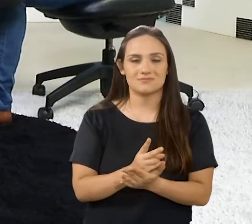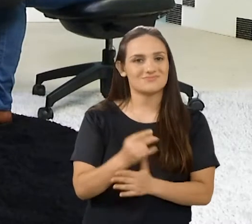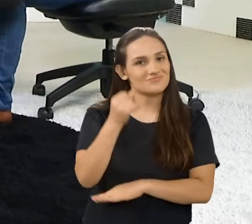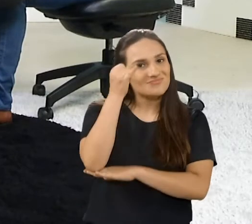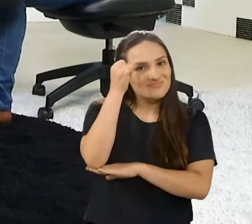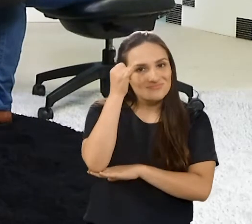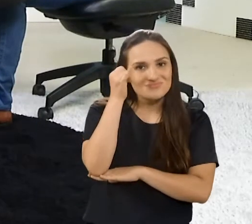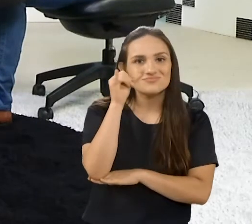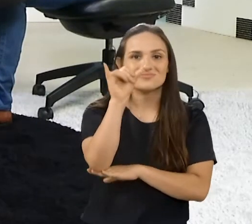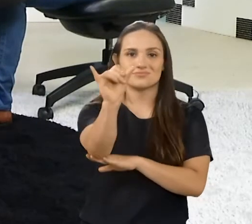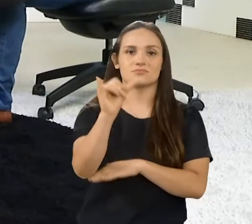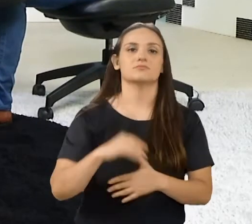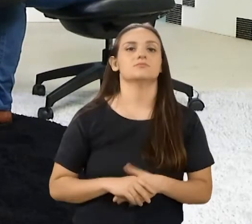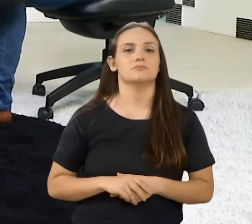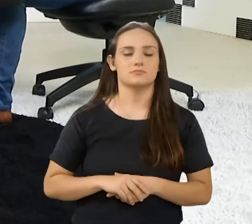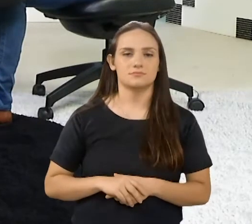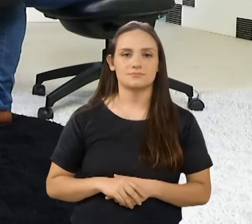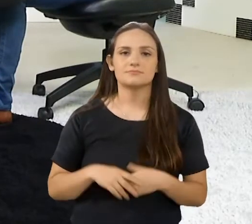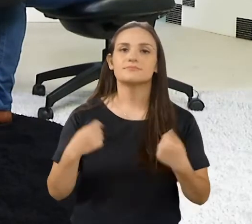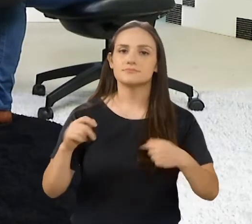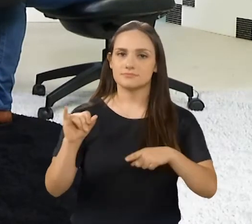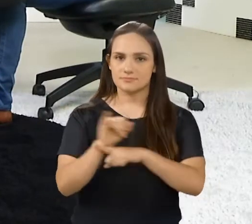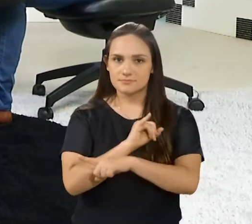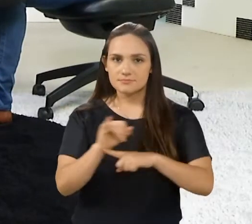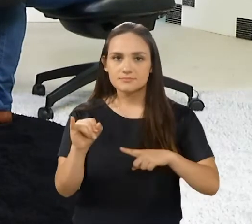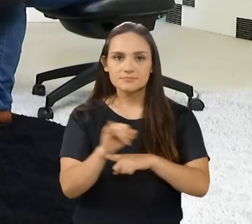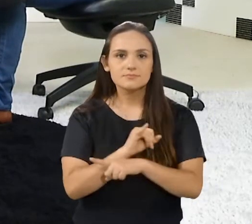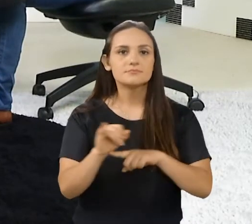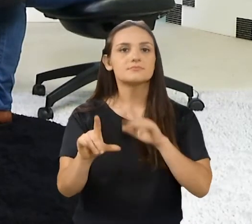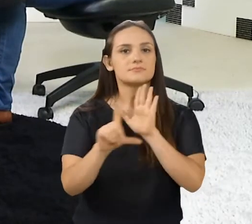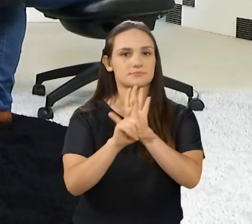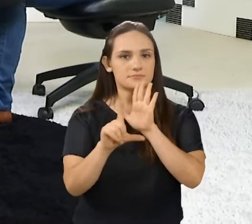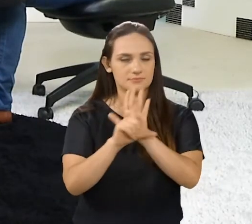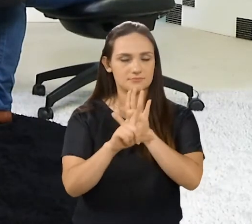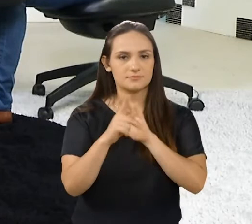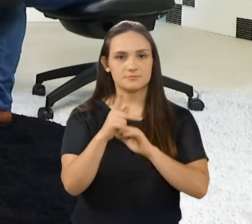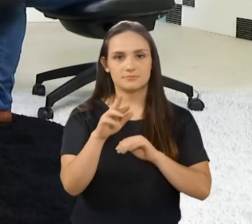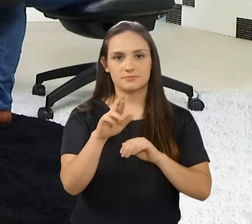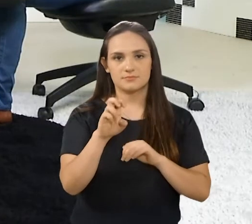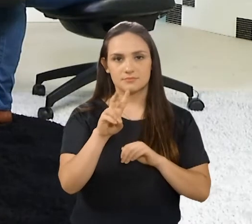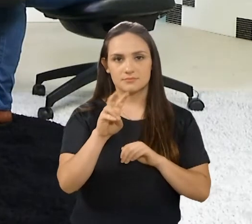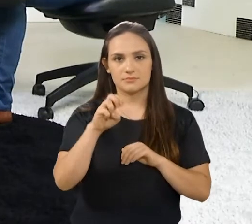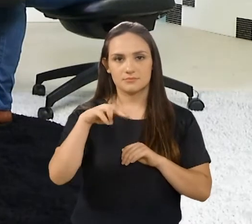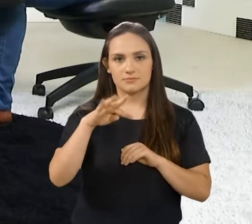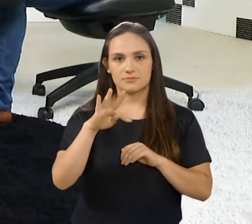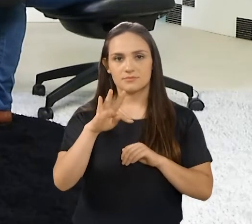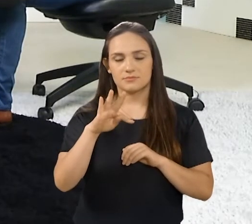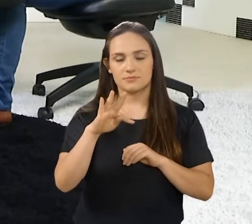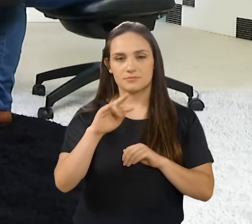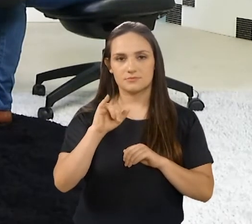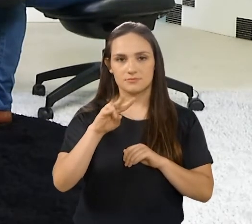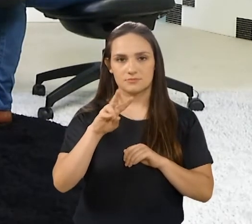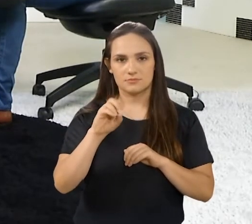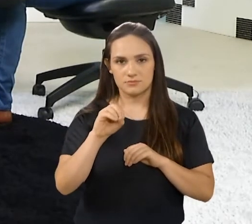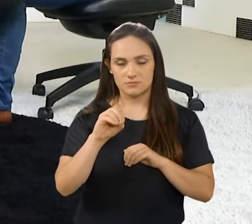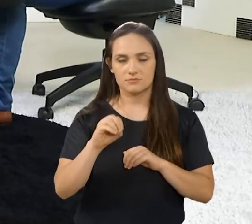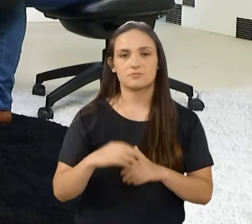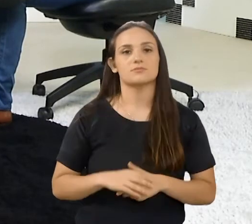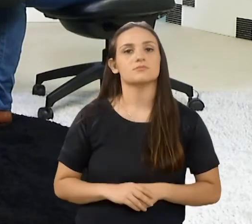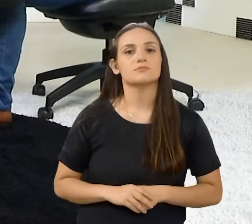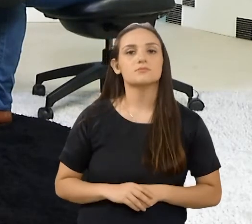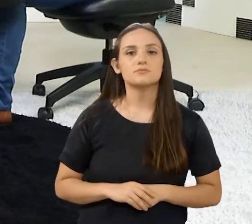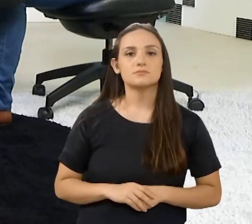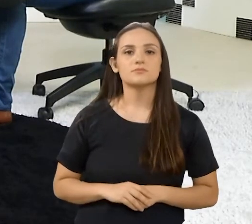evitar. E para isso, a gente tem que ter medidas legais e amparo para as ações. Chega num momento em que